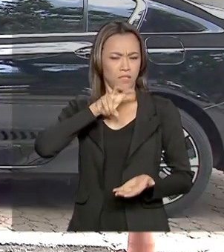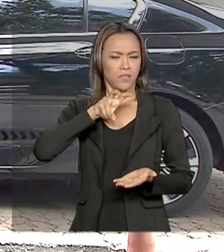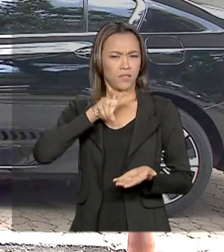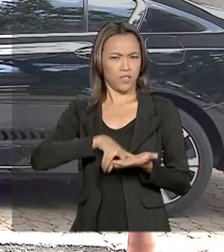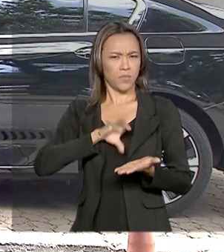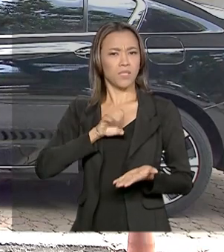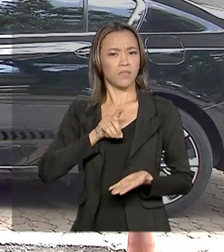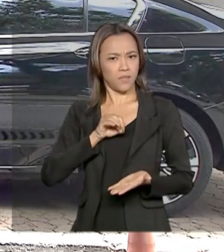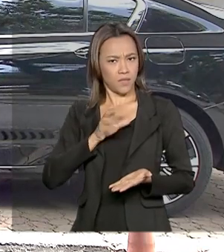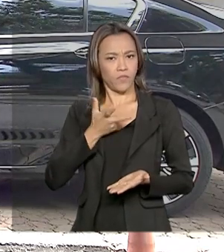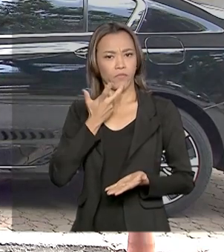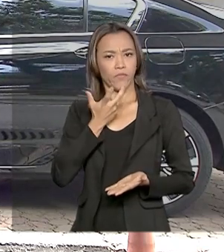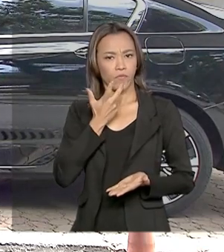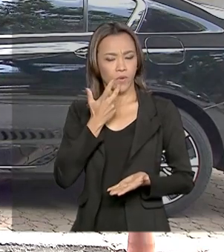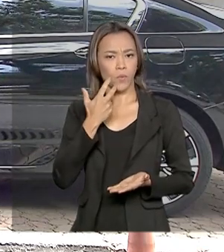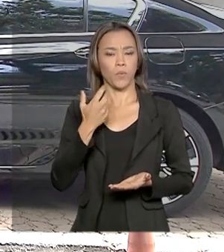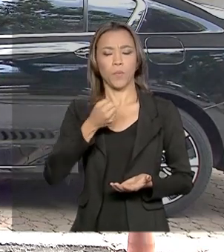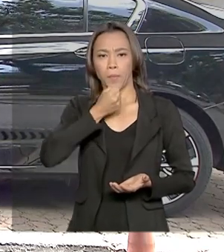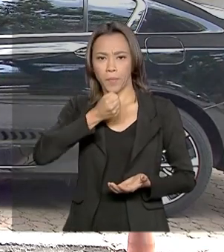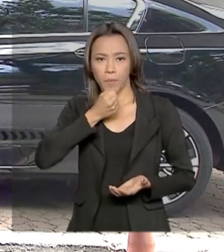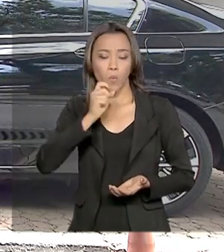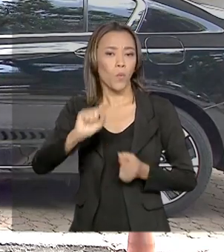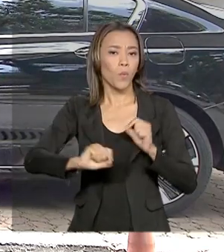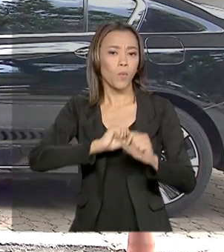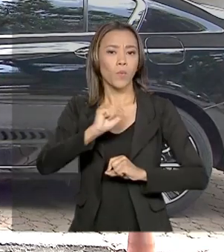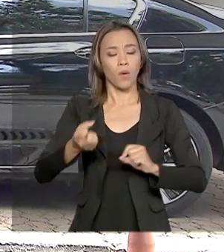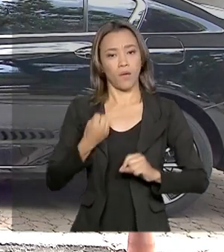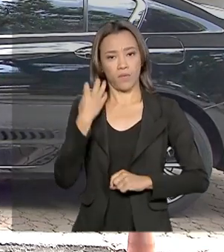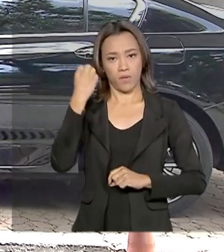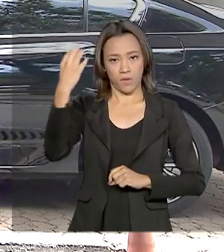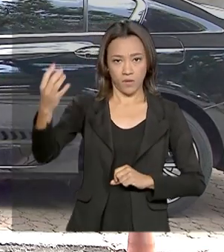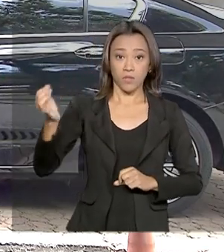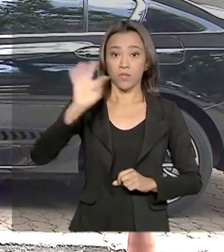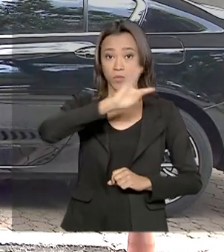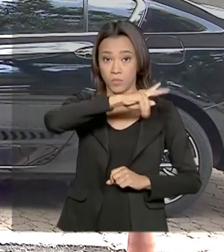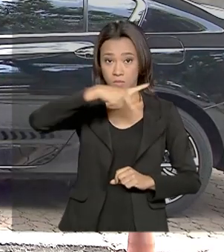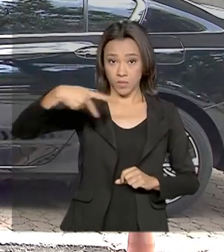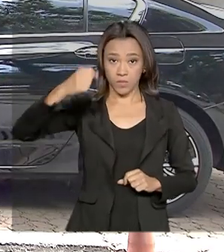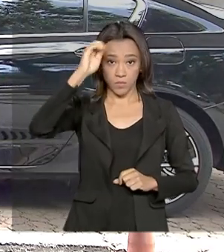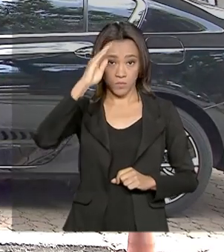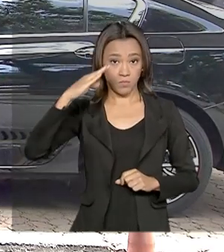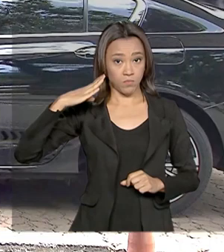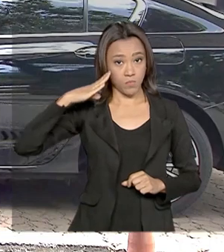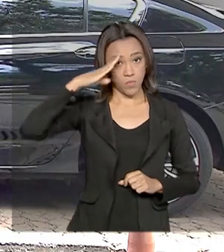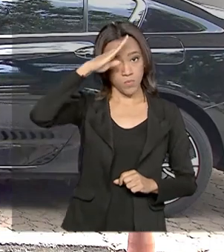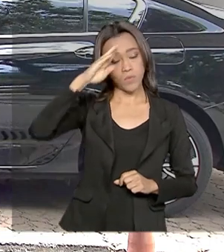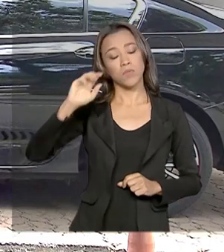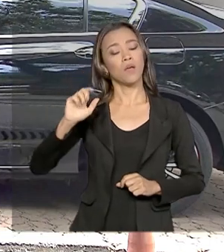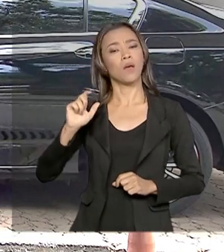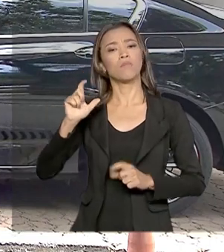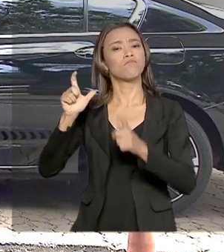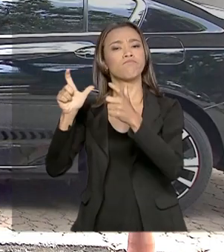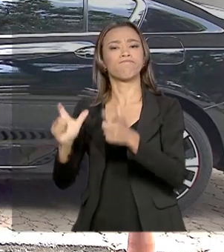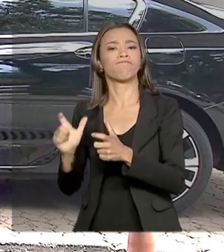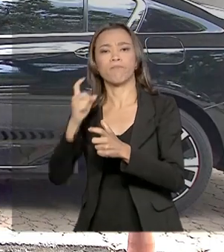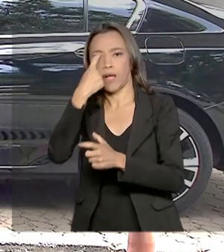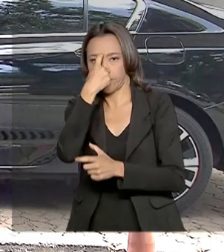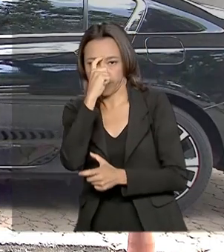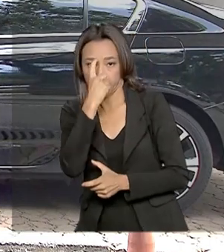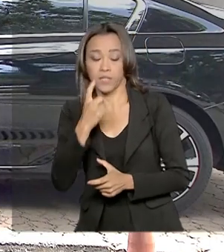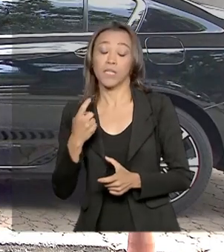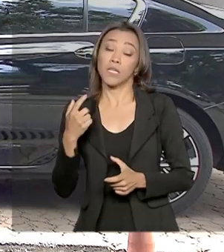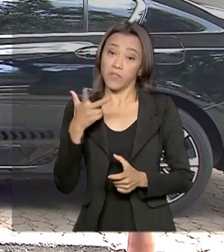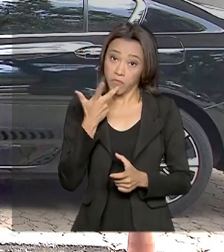com jornalistas sobre a viagem de Jair Bolsonaro à Índia. Segundo Mourão, a avaliação é positiva e abre